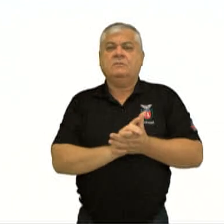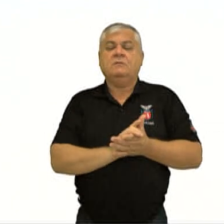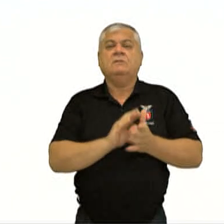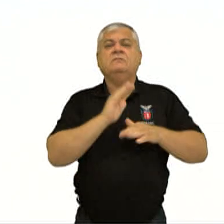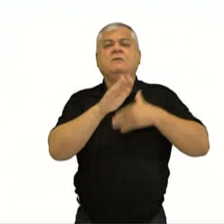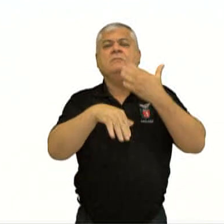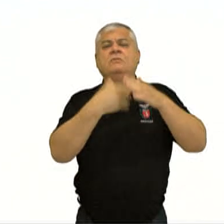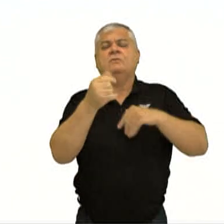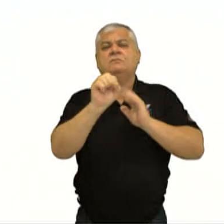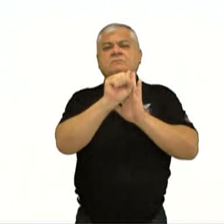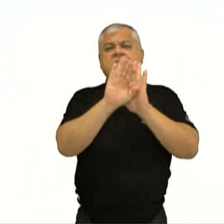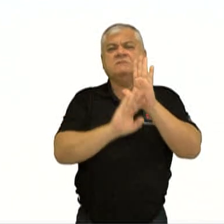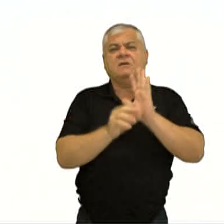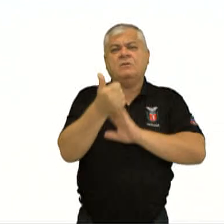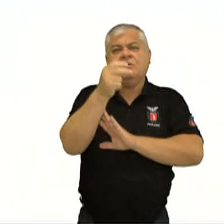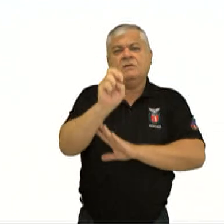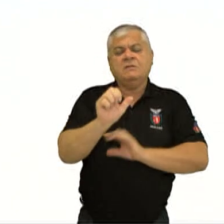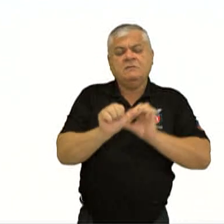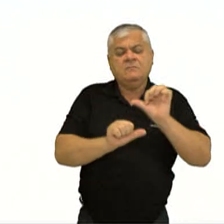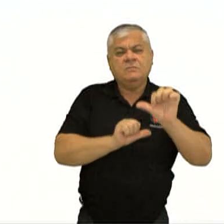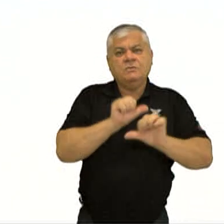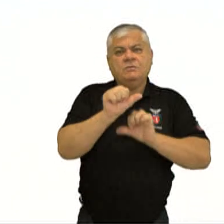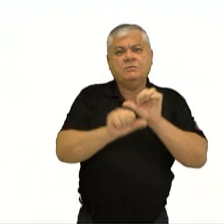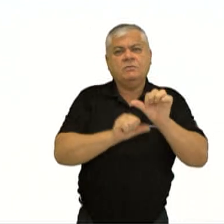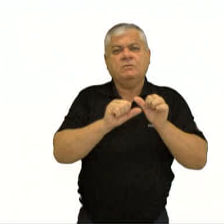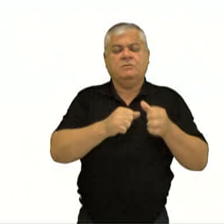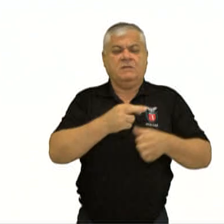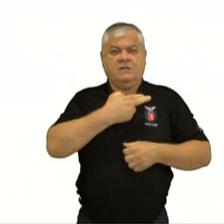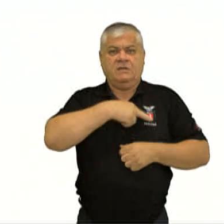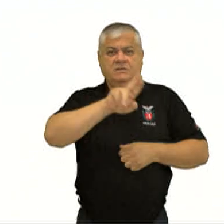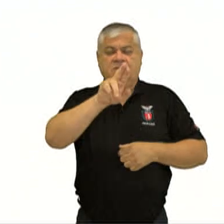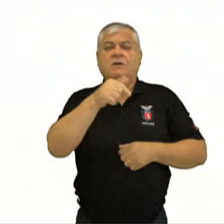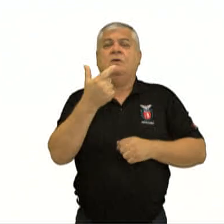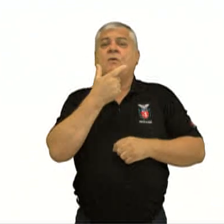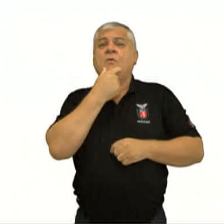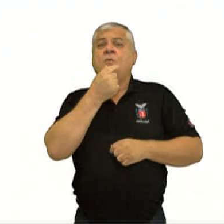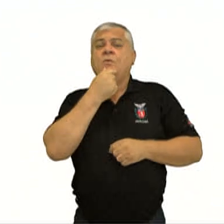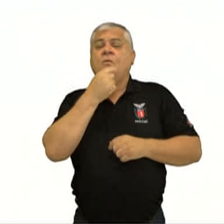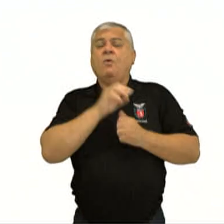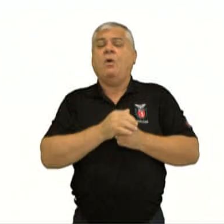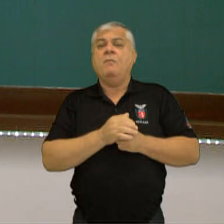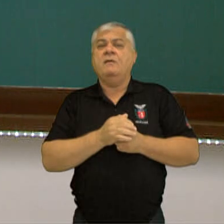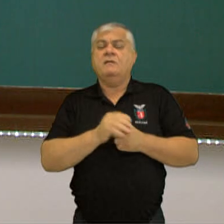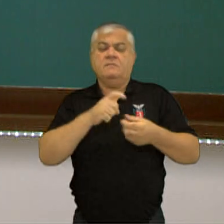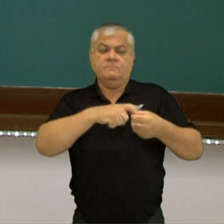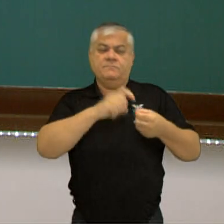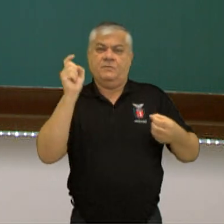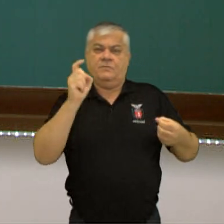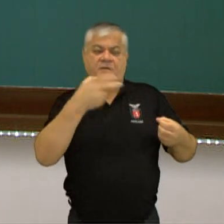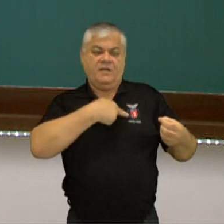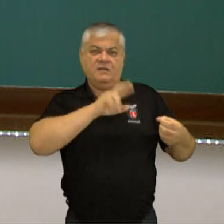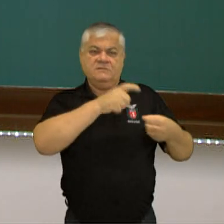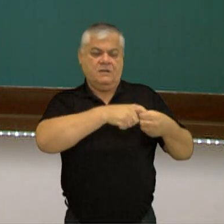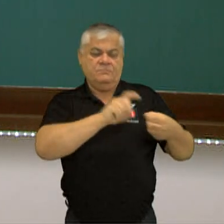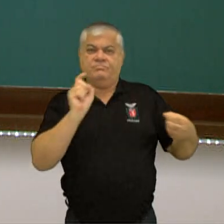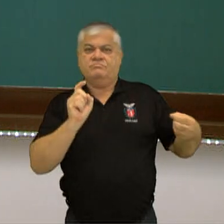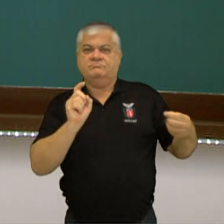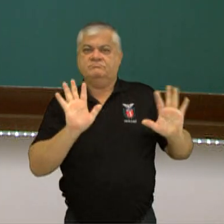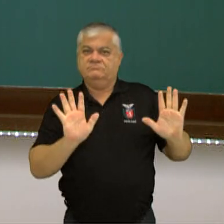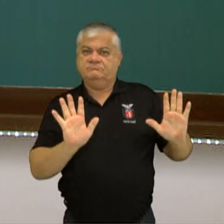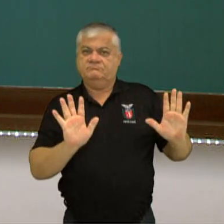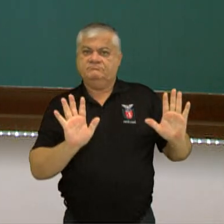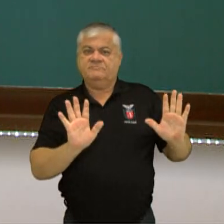XV, com a decadência do teatro ligado à religião, o homem passa a protagonizar. Então, por isso que o teatro não vai ter